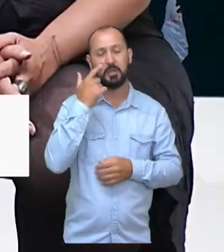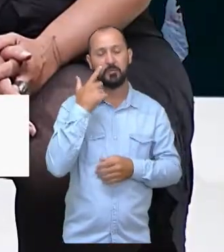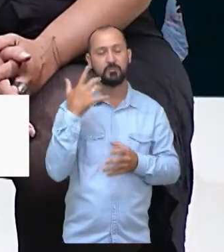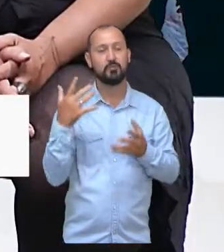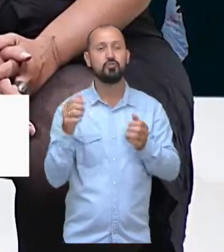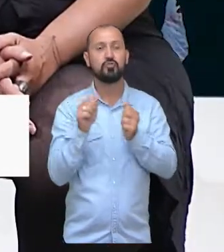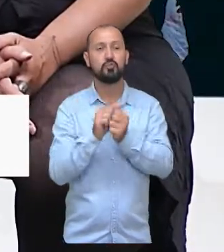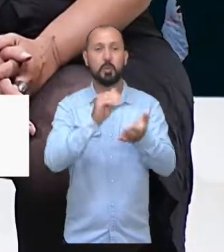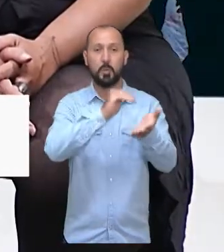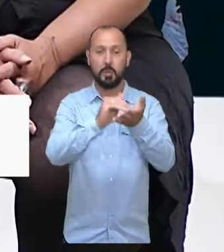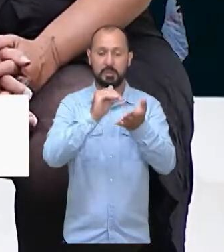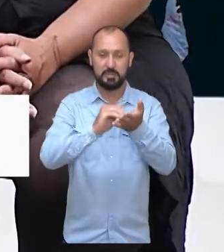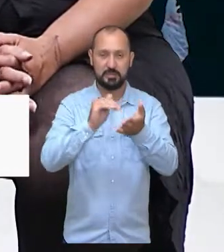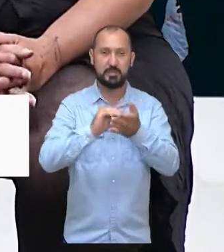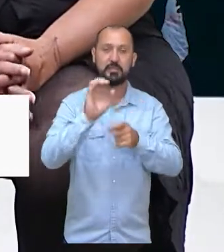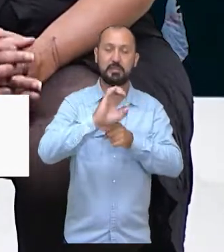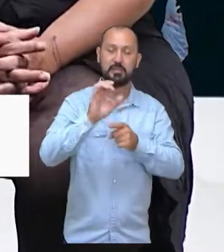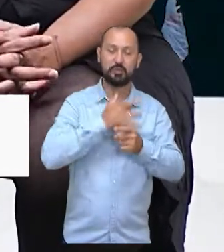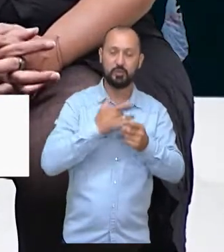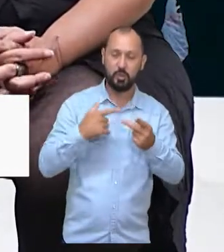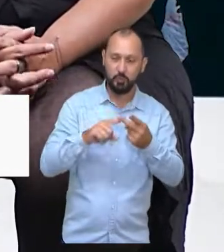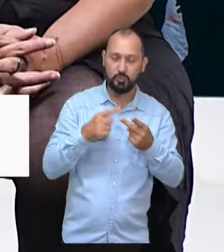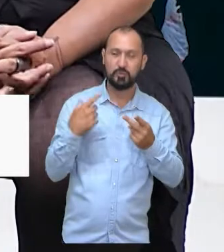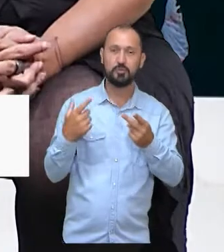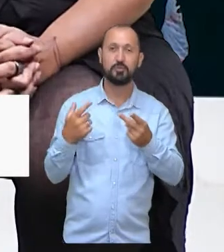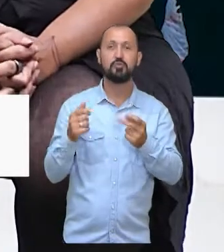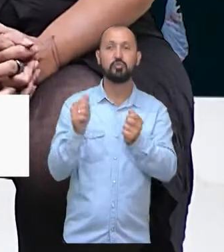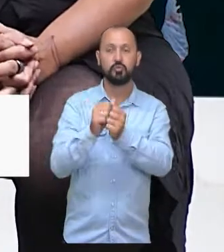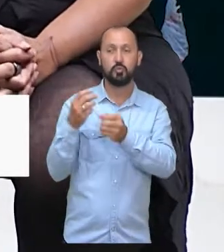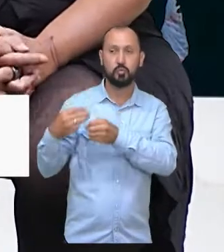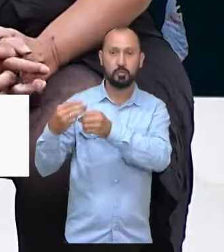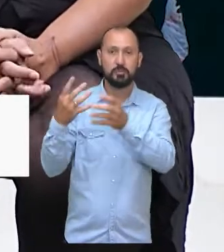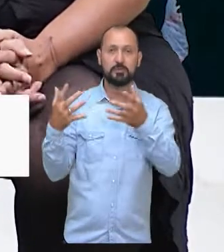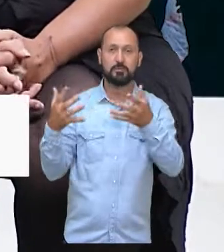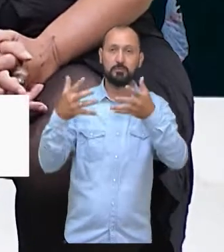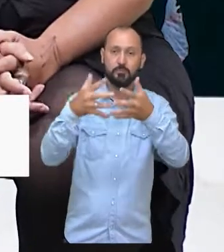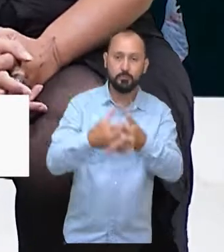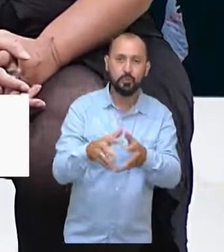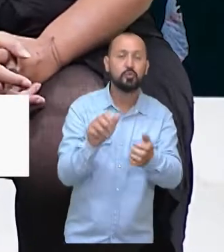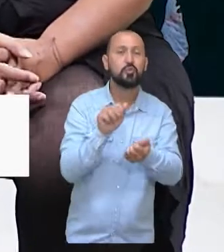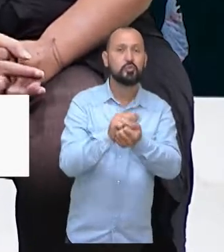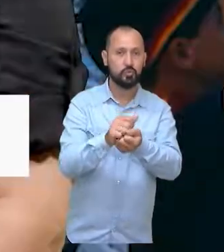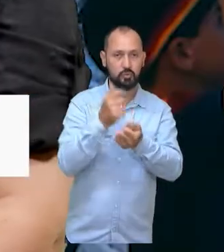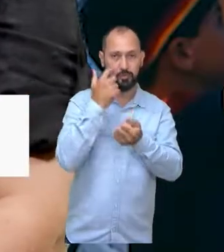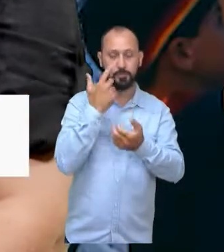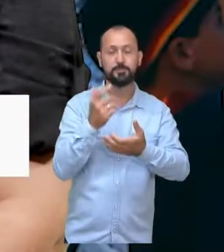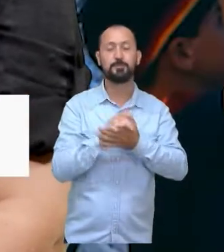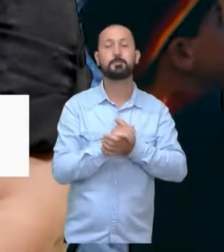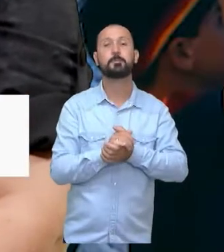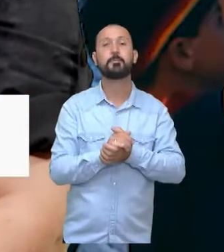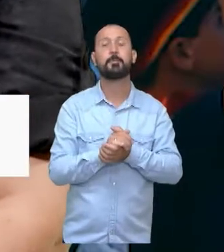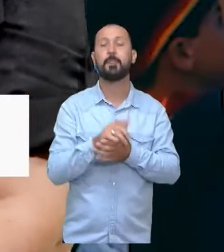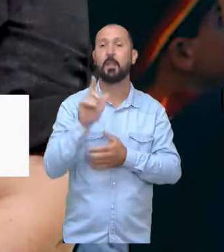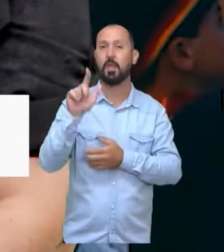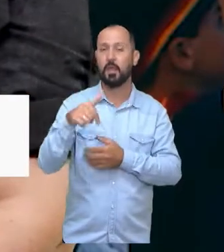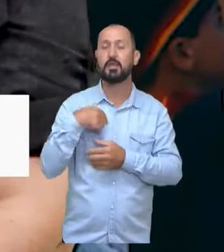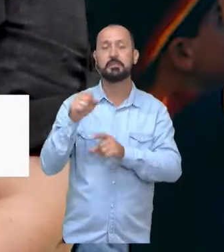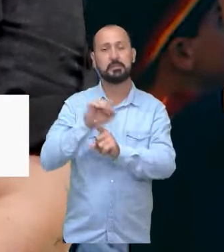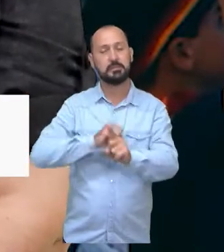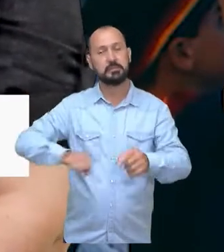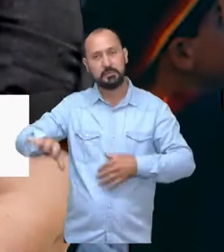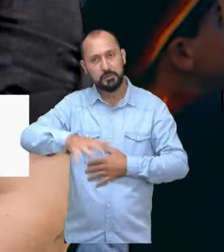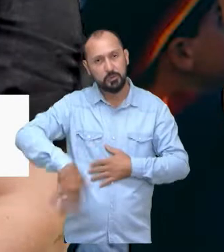transversal, né? Com a Secretaria de Estado de Saúde e também com os municípios, não é, Carla? Com a assistência social. Exatamente. A